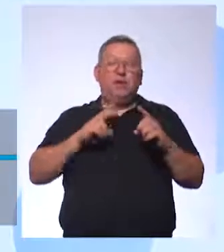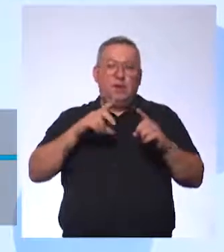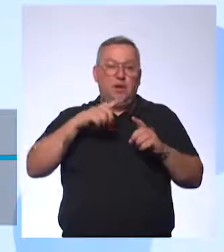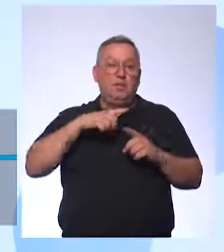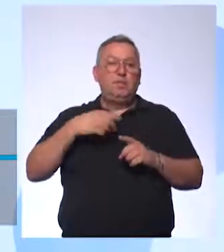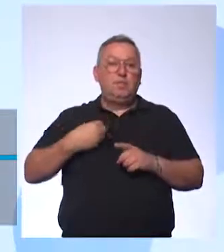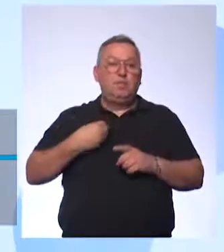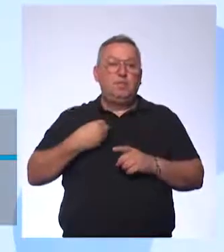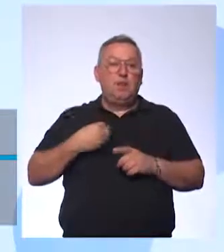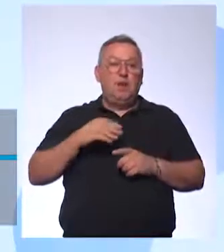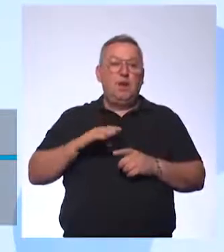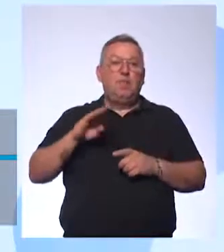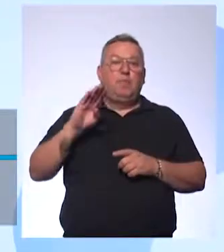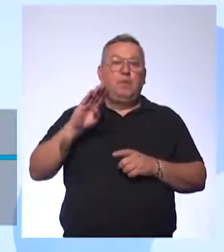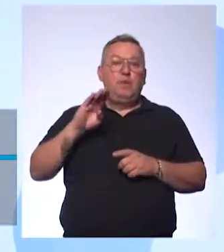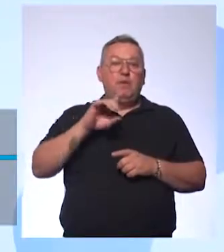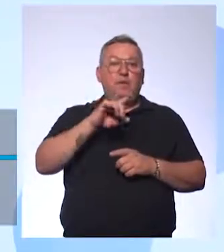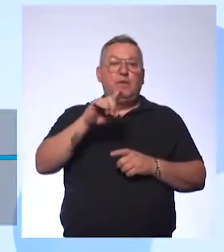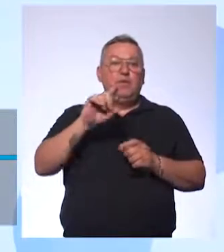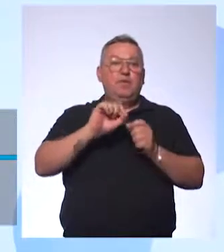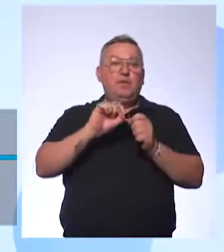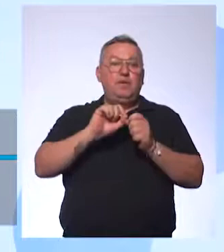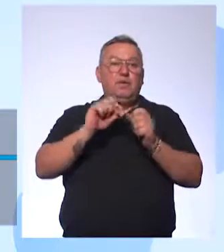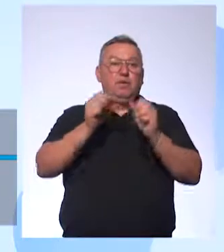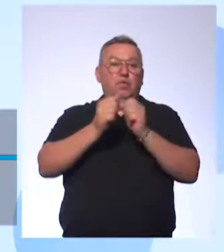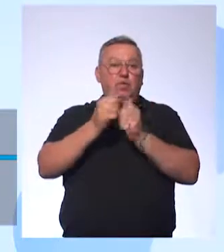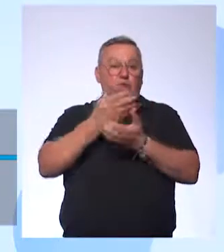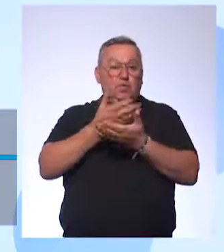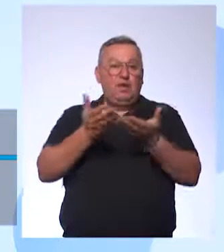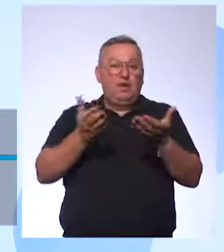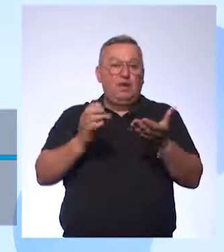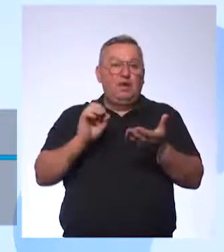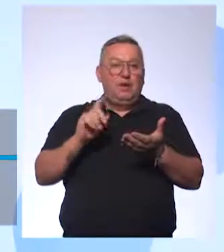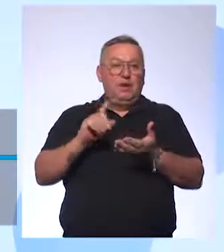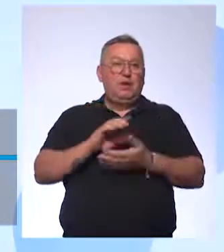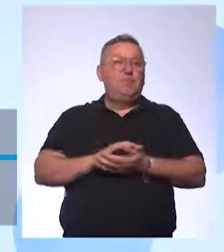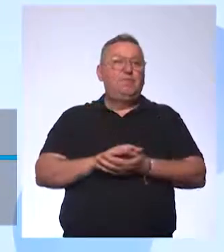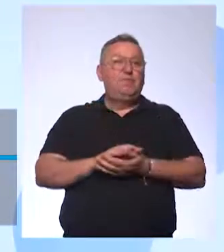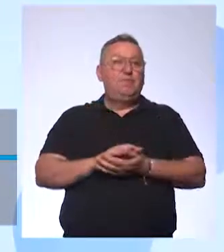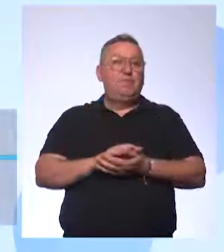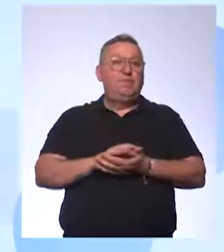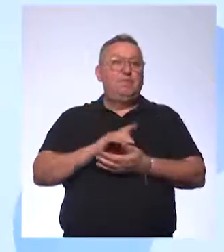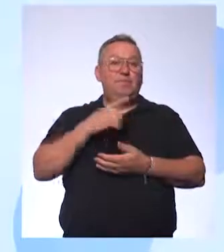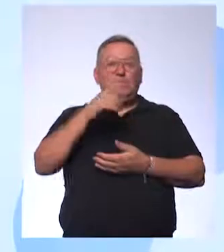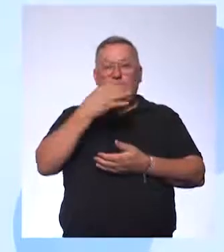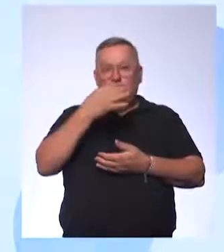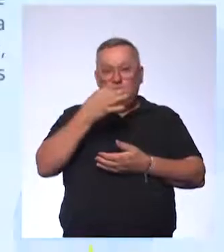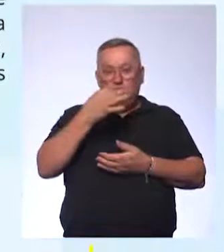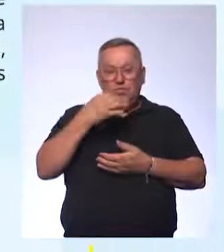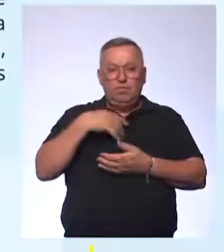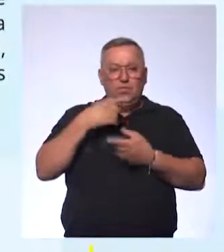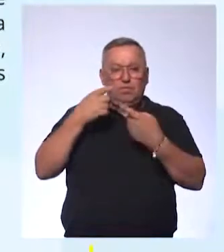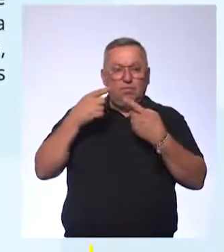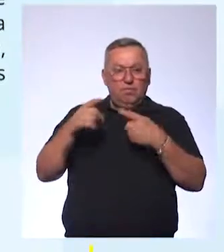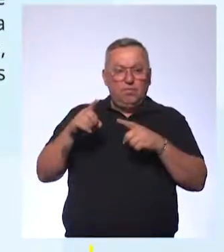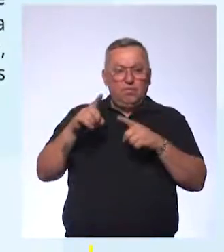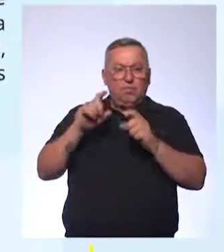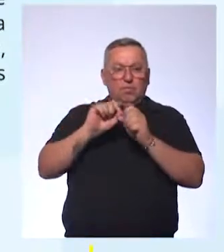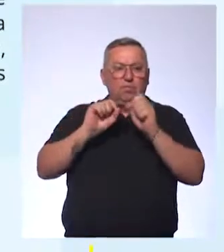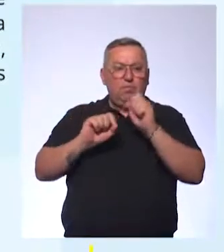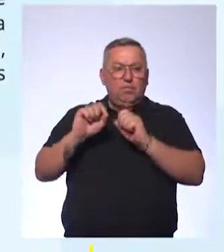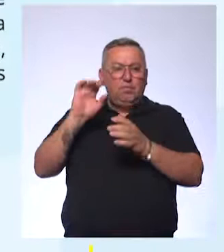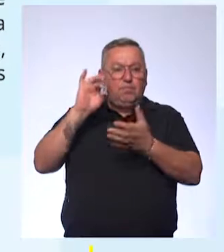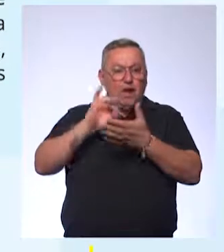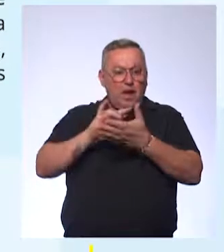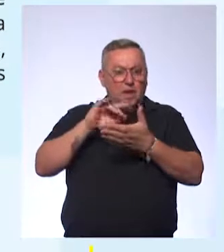existe. A B, eu vou deixar para vocês fazerem com os alunos de vocês, tá bom? Então, aí, na sua opinião, se o combate causador é